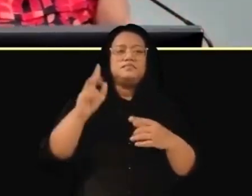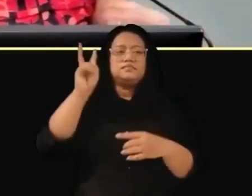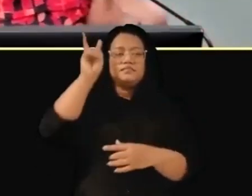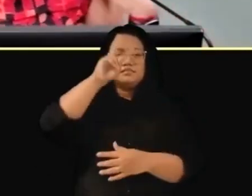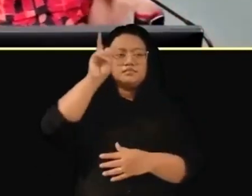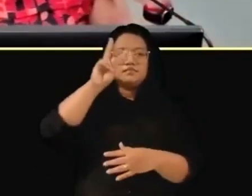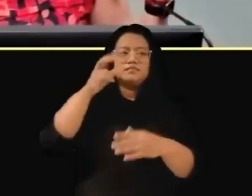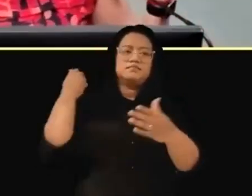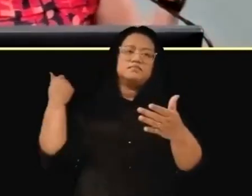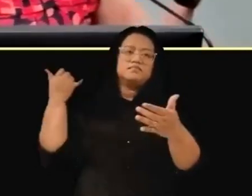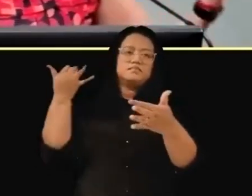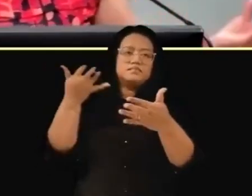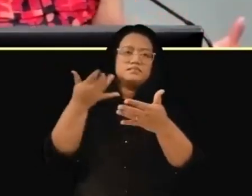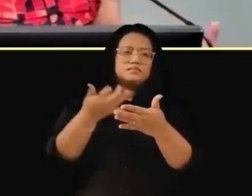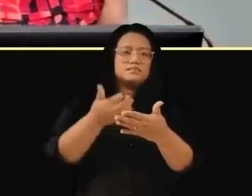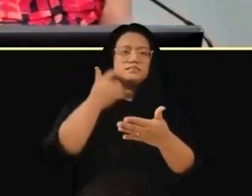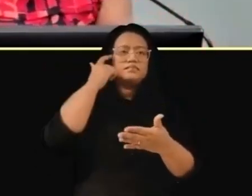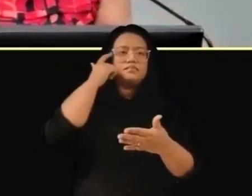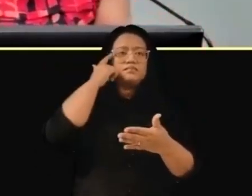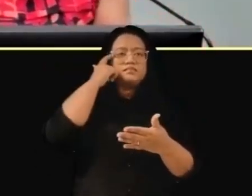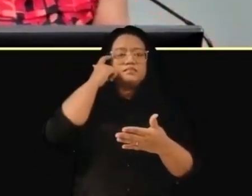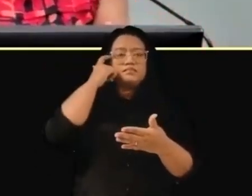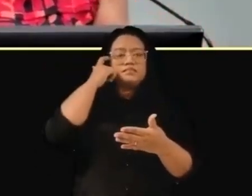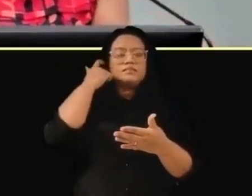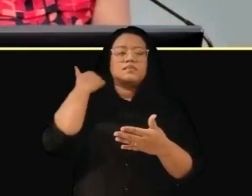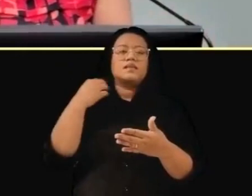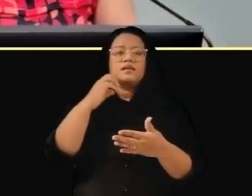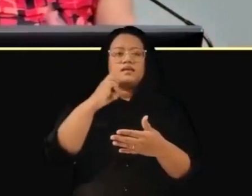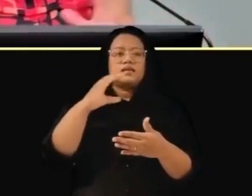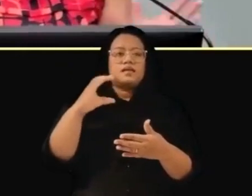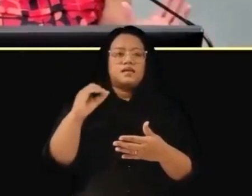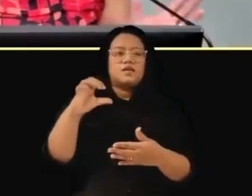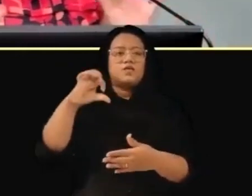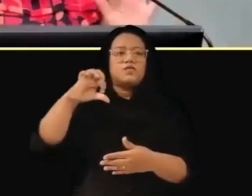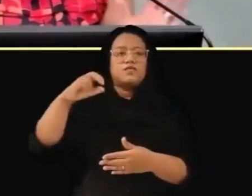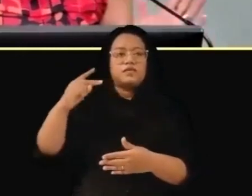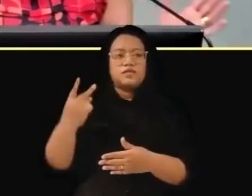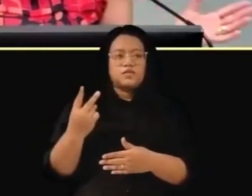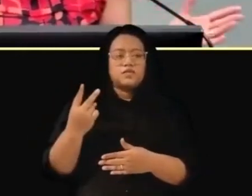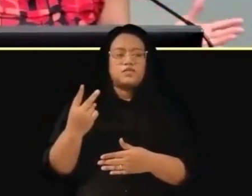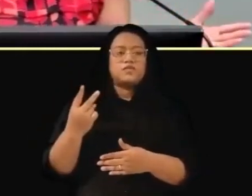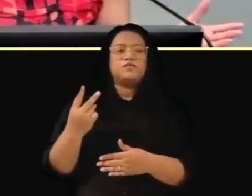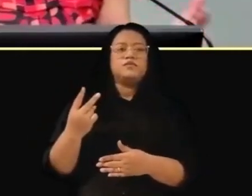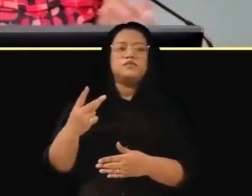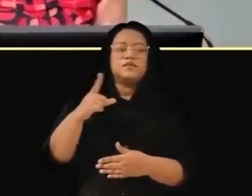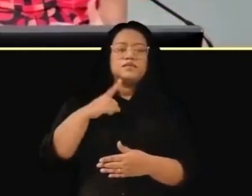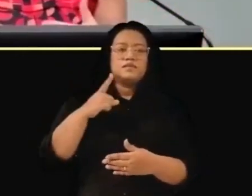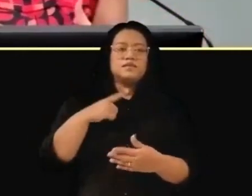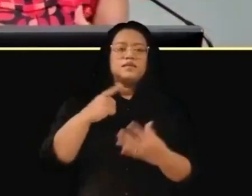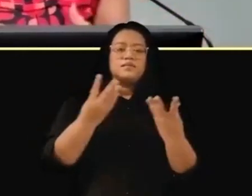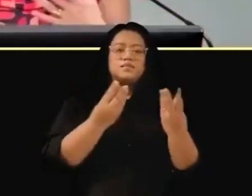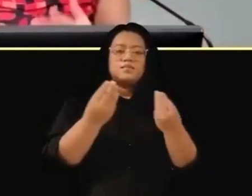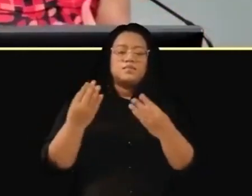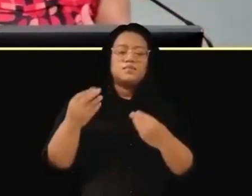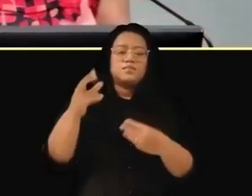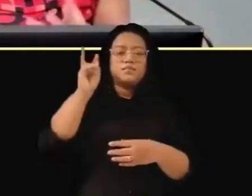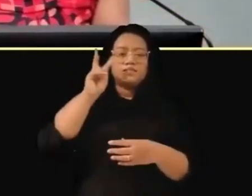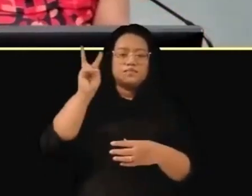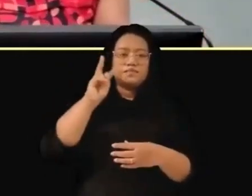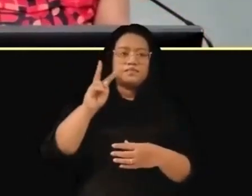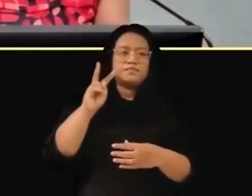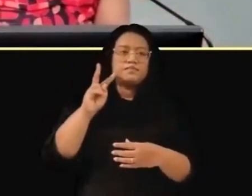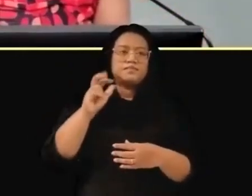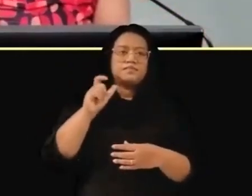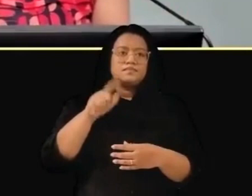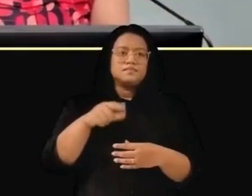sobre a Eco 92, quer dizer, nós temos muita história recente que é